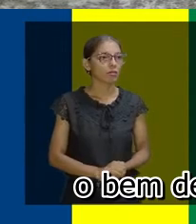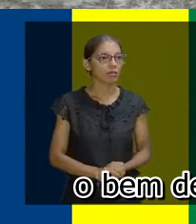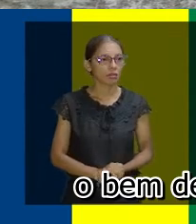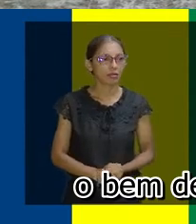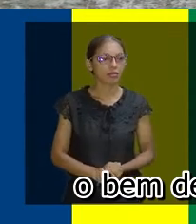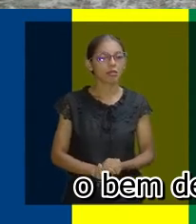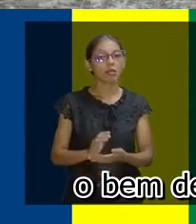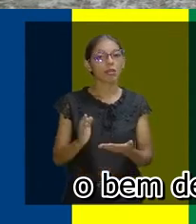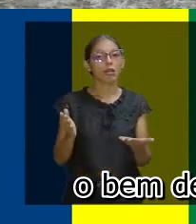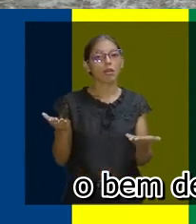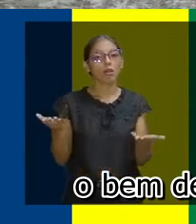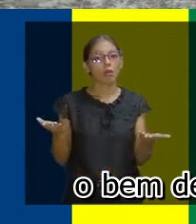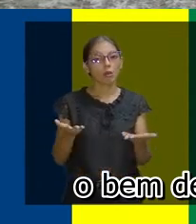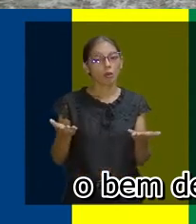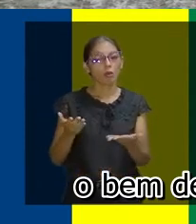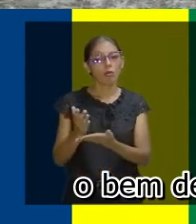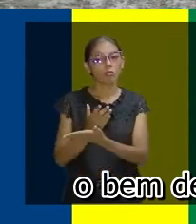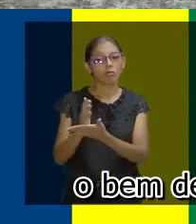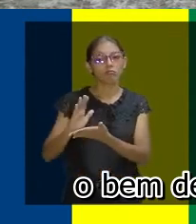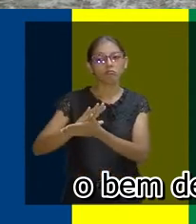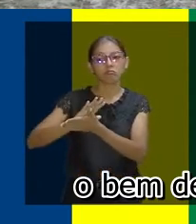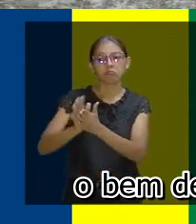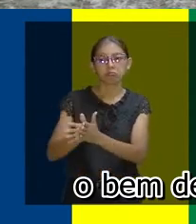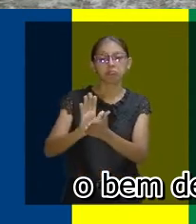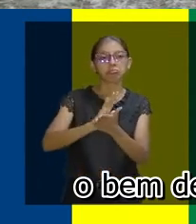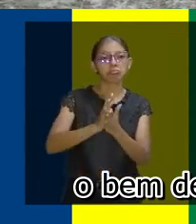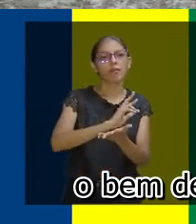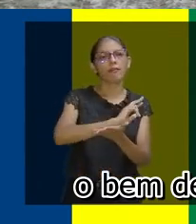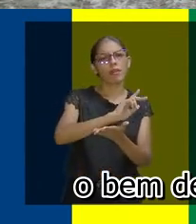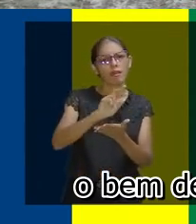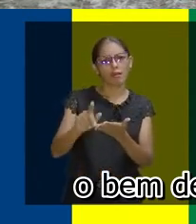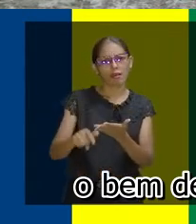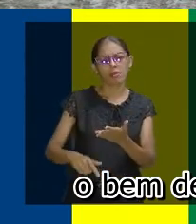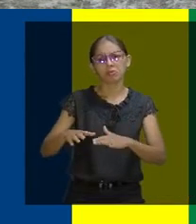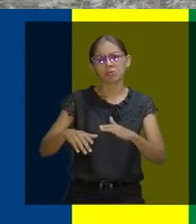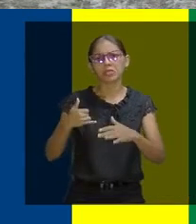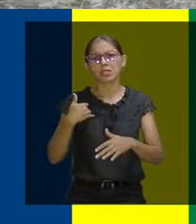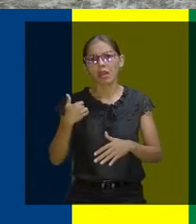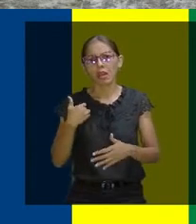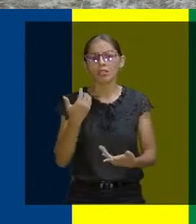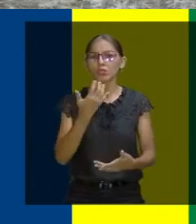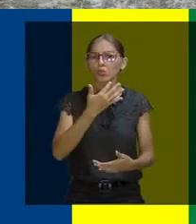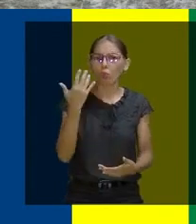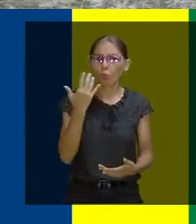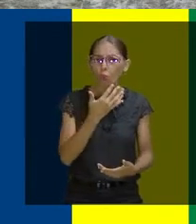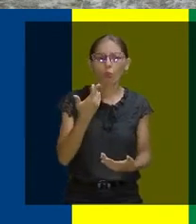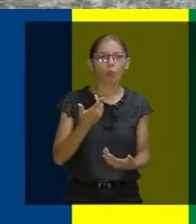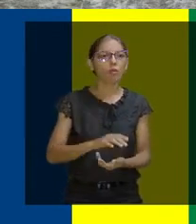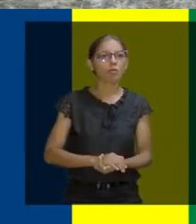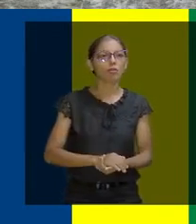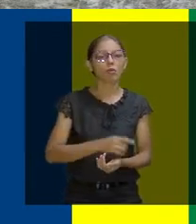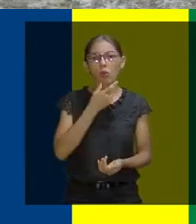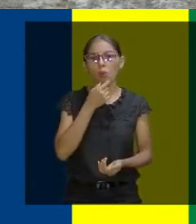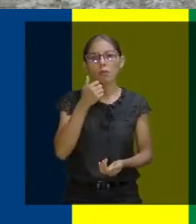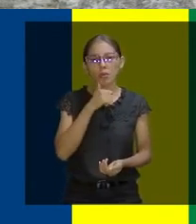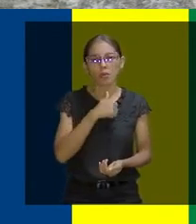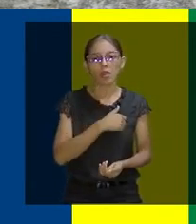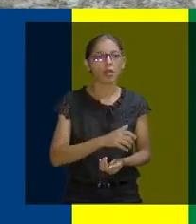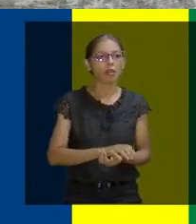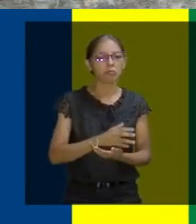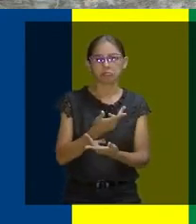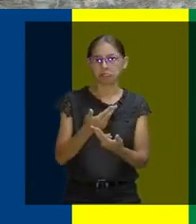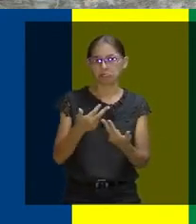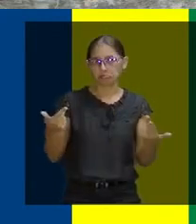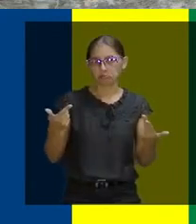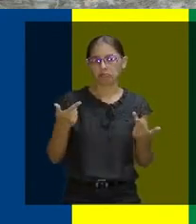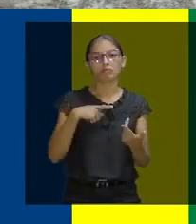sem preconceitos de origem, raça, sexo, cor, idade e quaisquer outras formas de